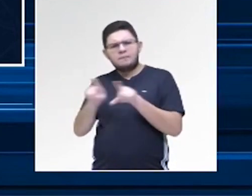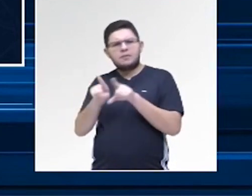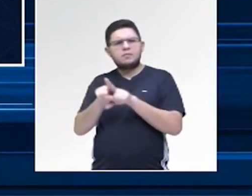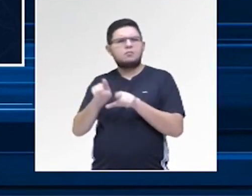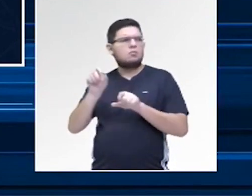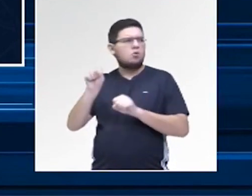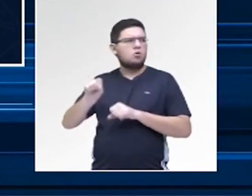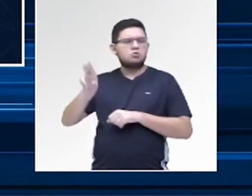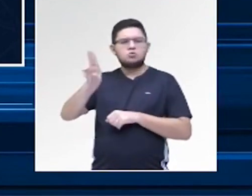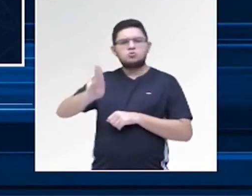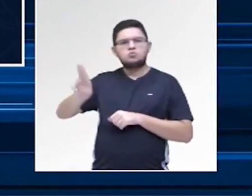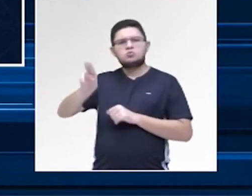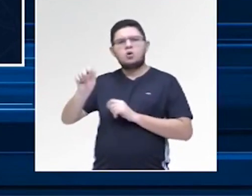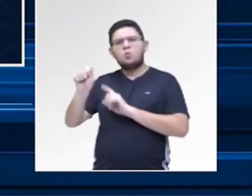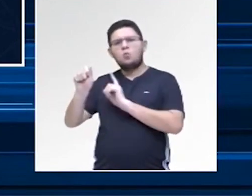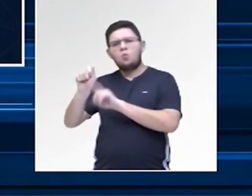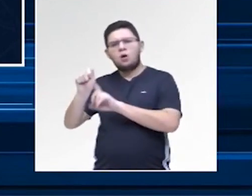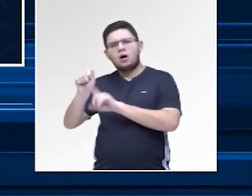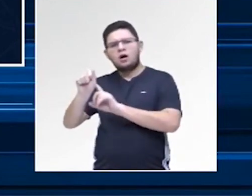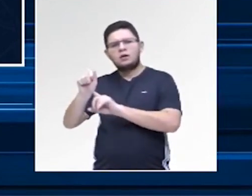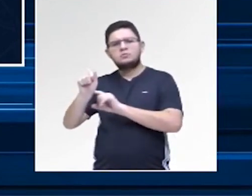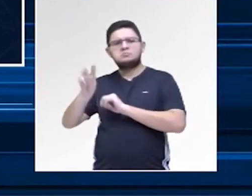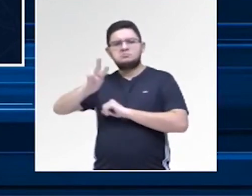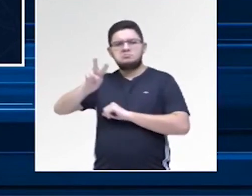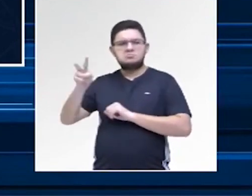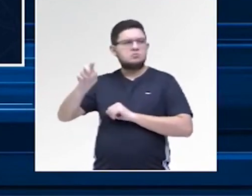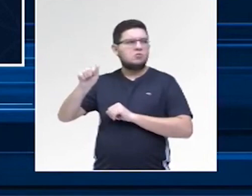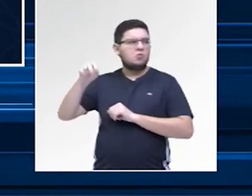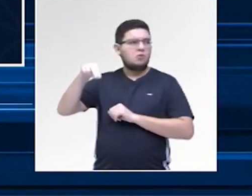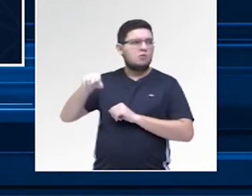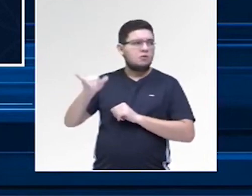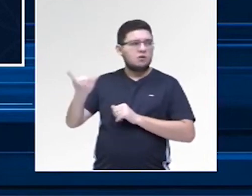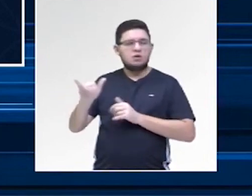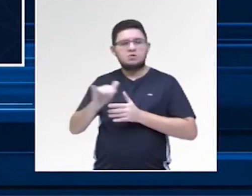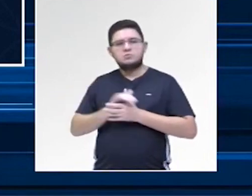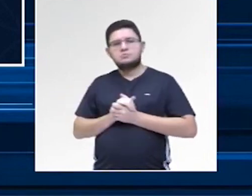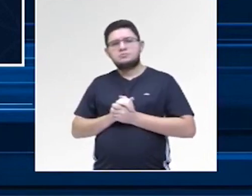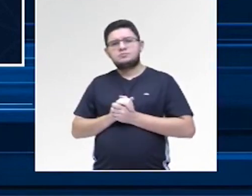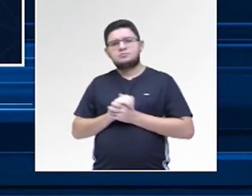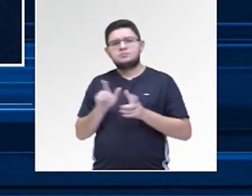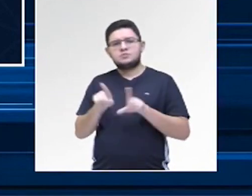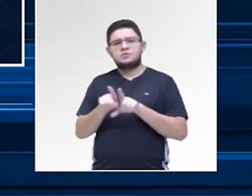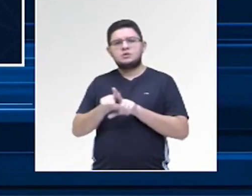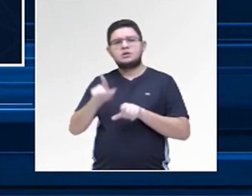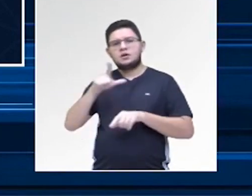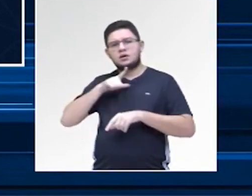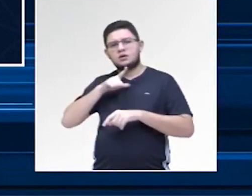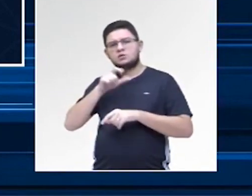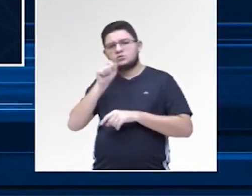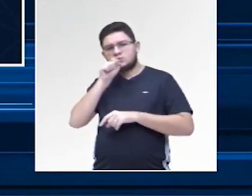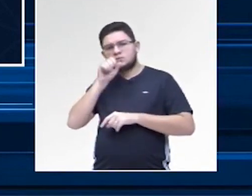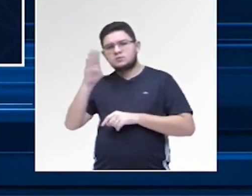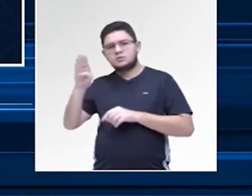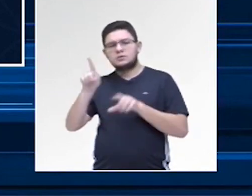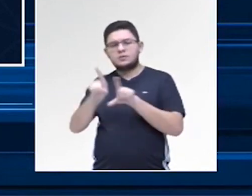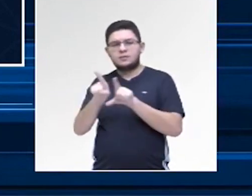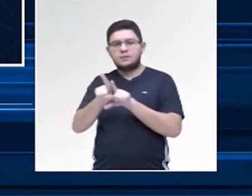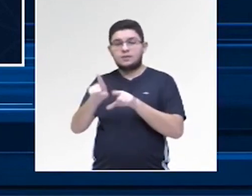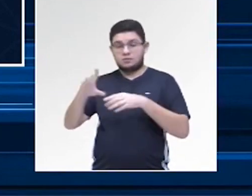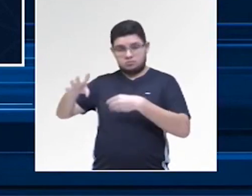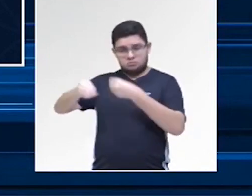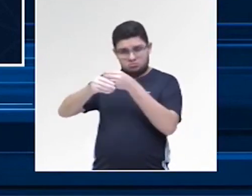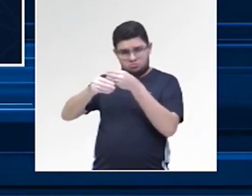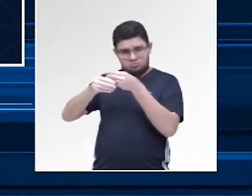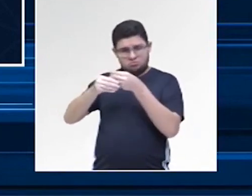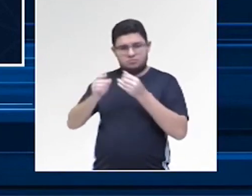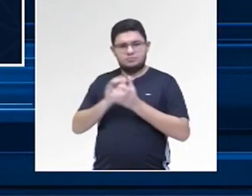tá bom? Pode utilizar um dos três. E aí eu tenho substantivo e complemento. E nunca devo esquecer que, como é uma question,